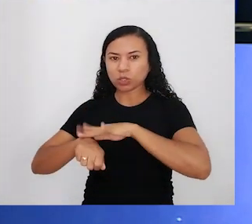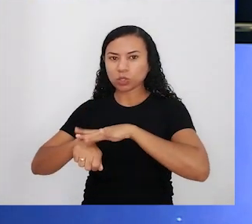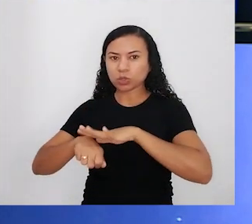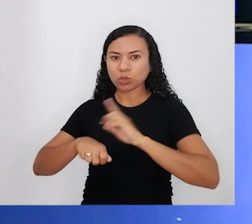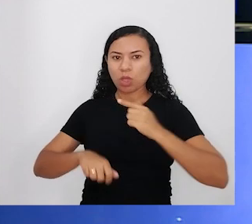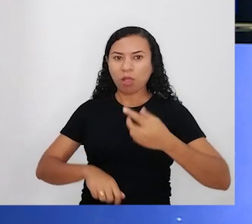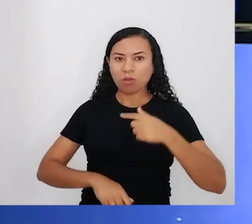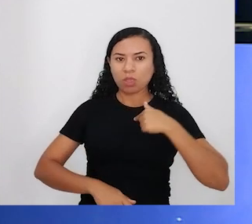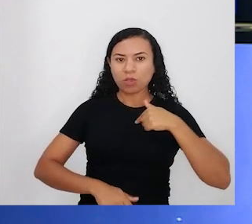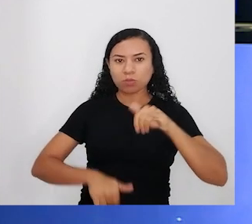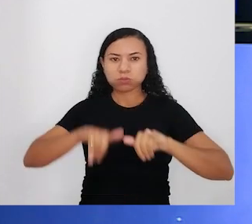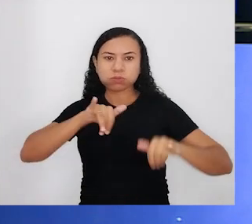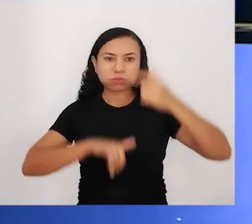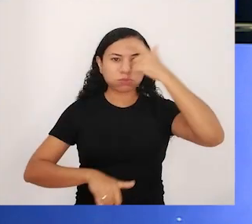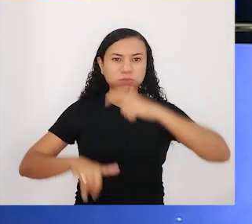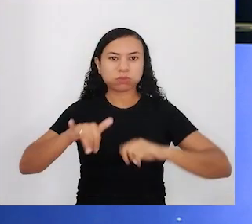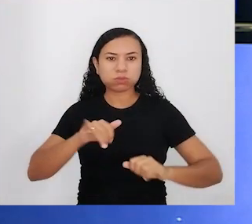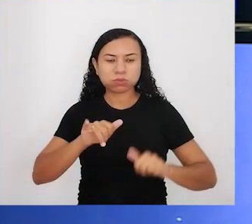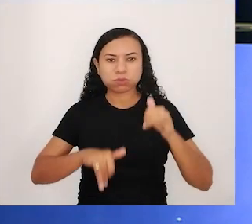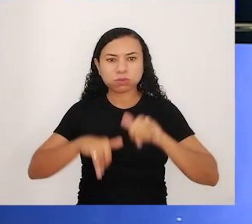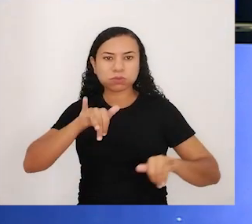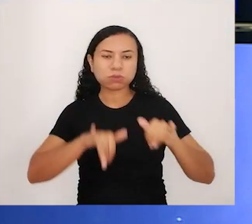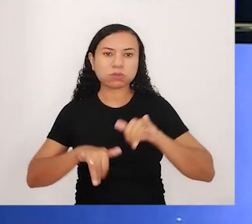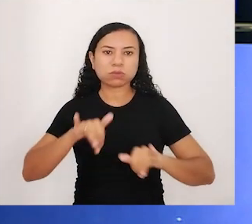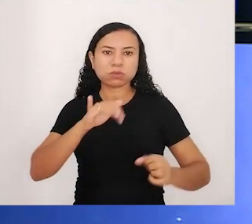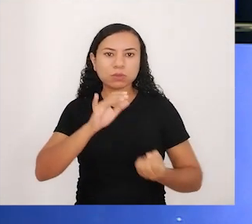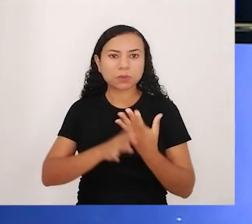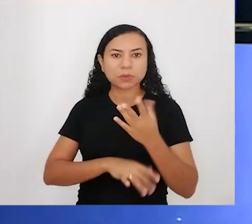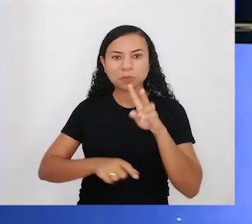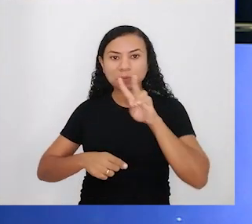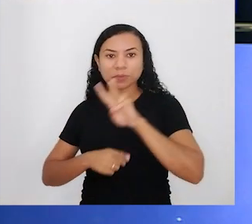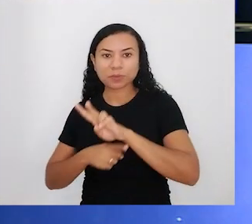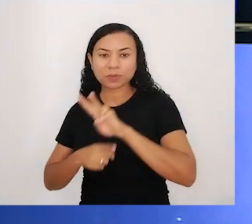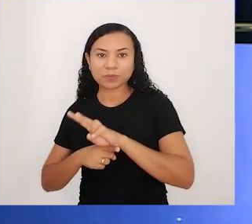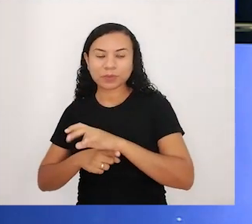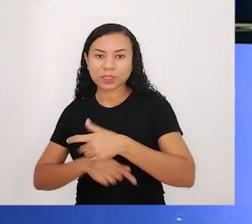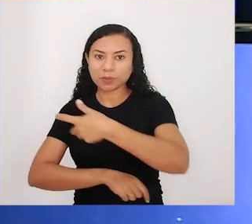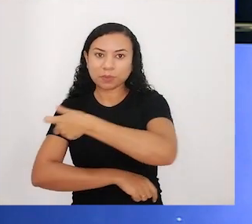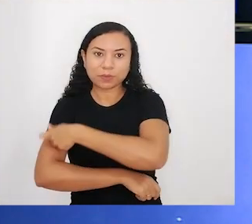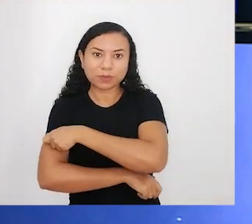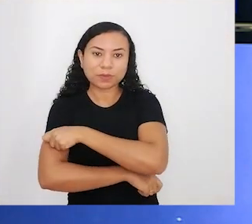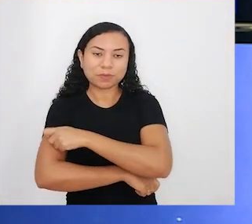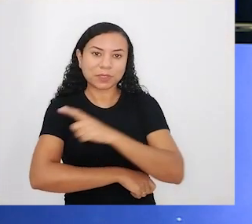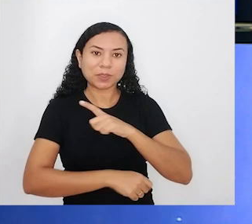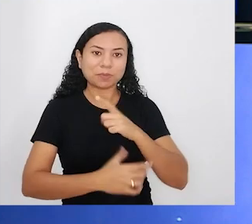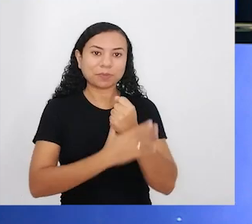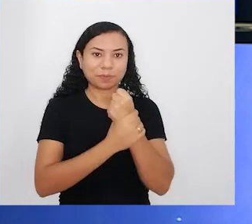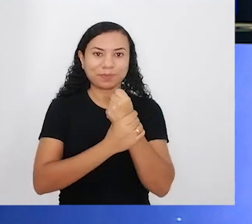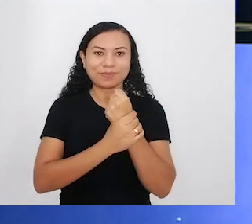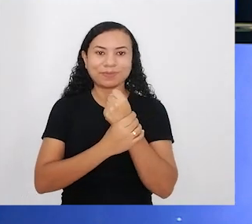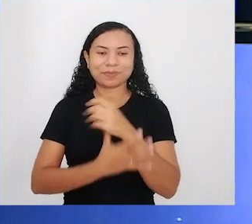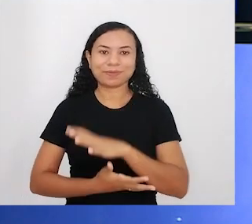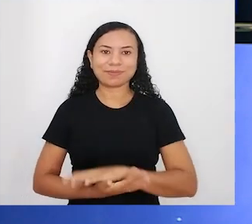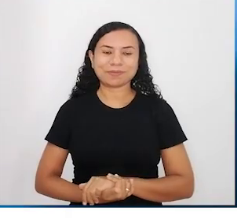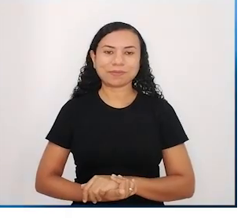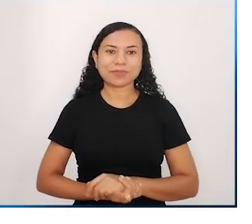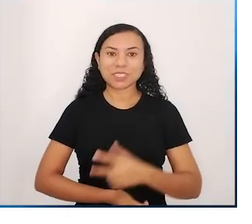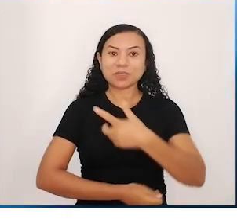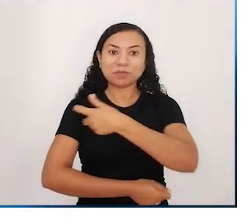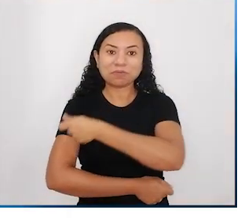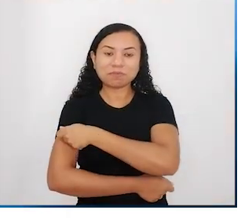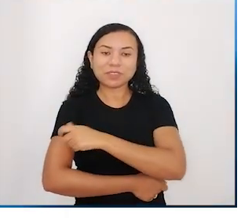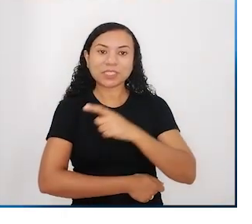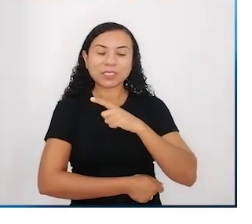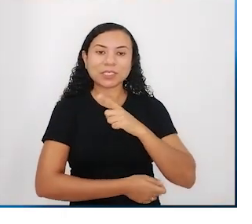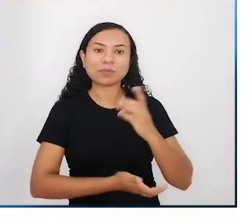a defesa contra esse organismo. As vacinas são seguras, são testadas em laboratório. Além das vacinas, nós temos a